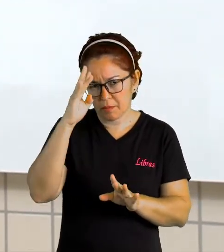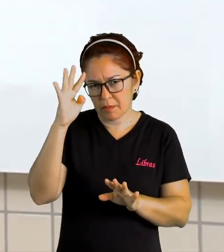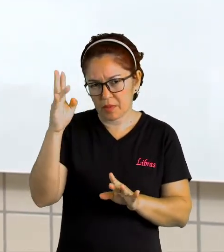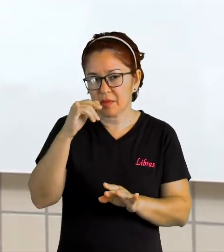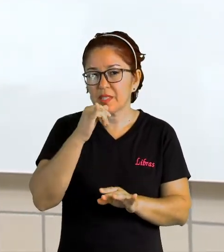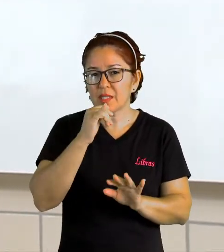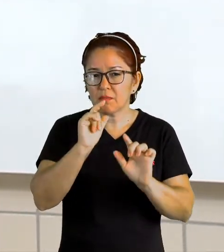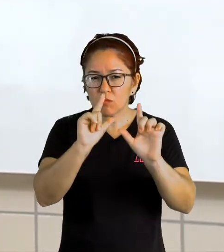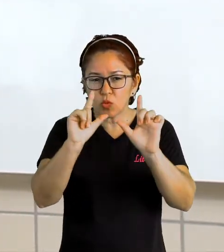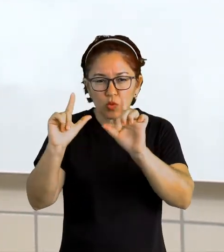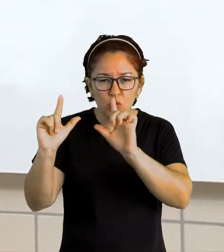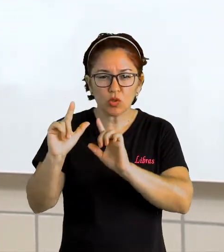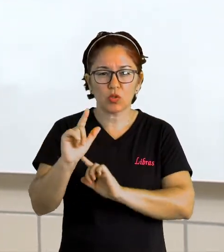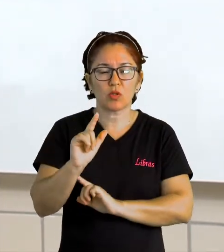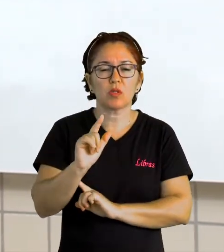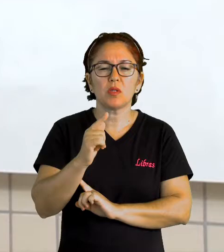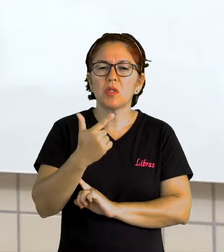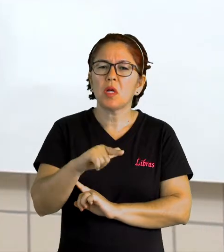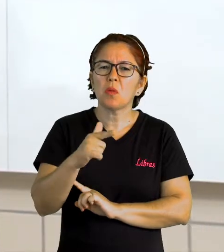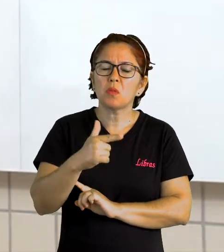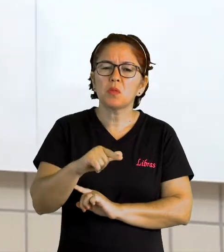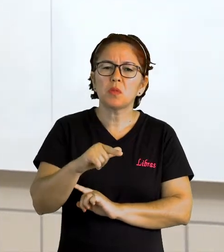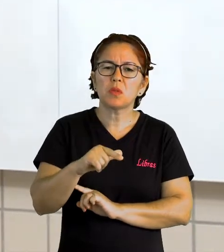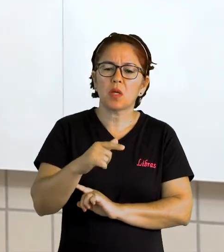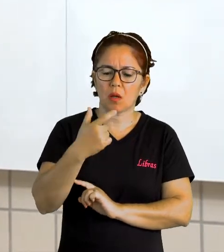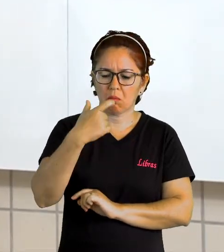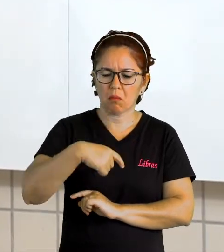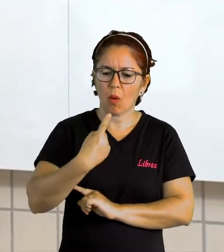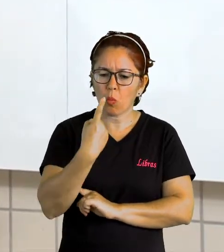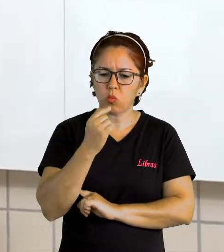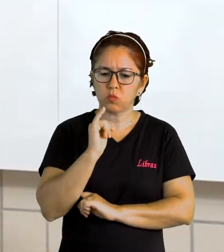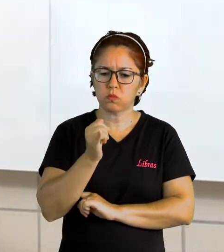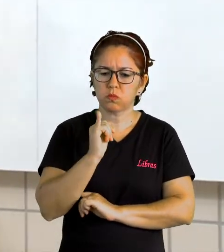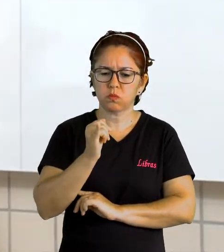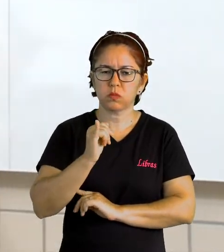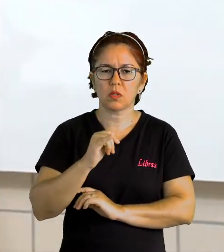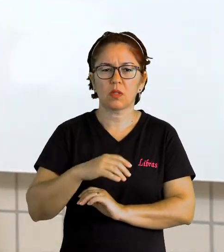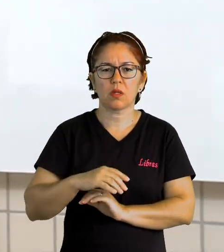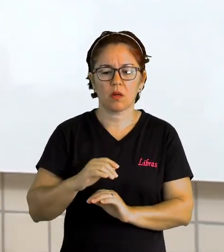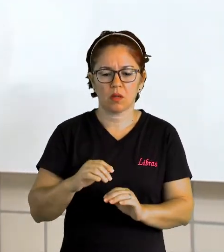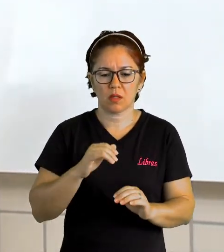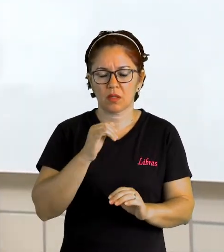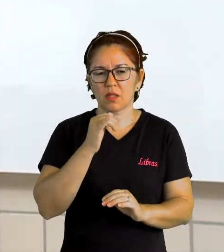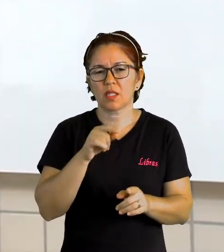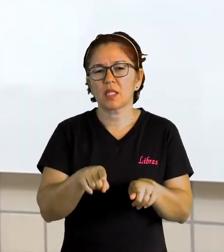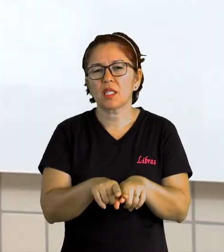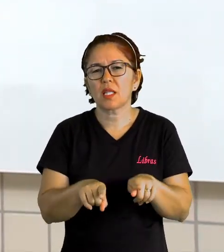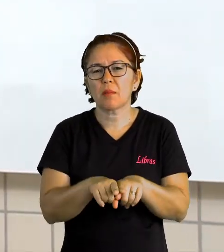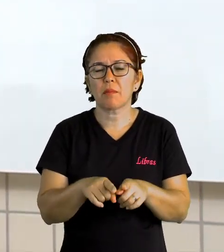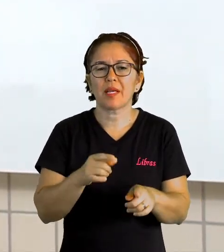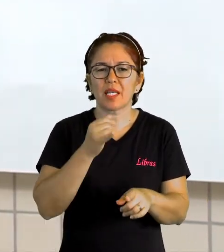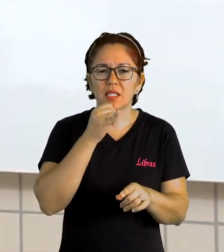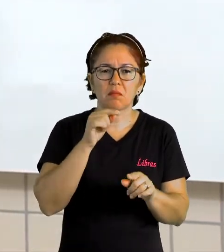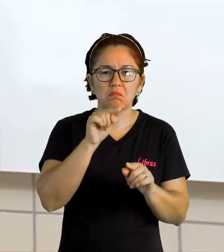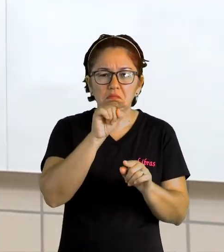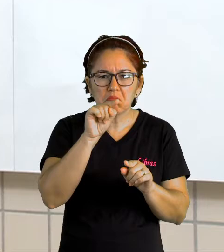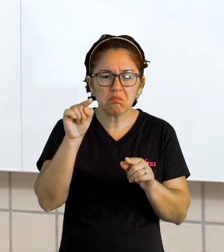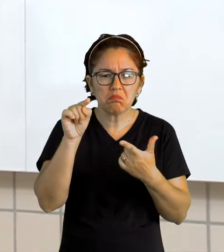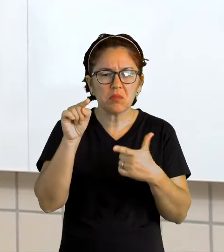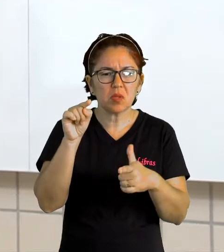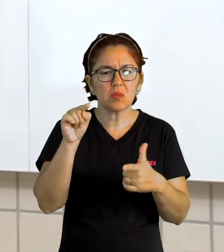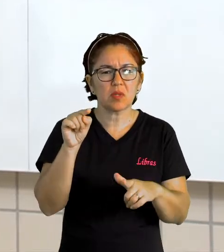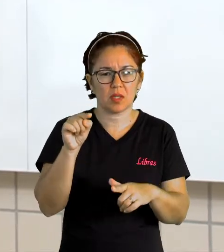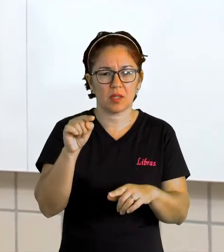narrador, E por que nas falas dos personagens no gibi não existe o travessão? Porque a gente